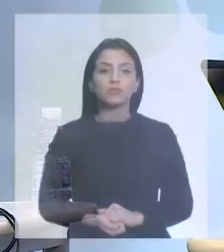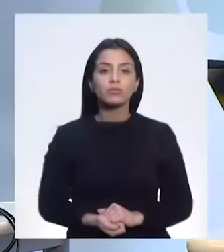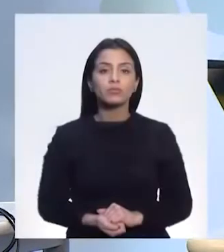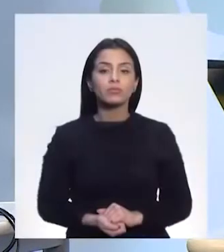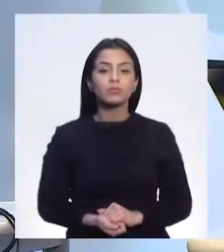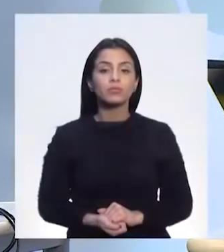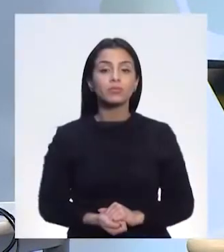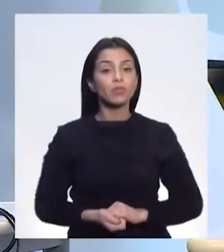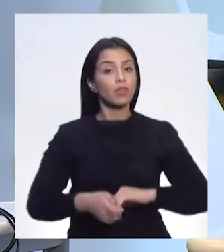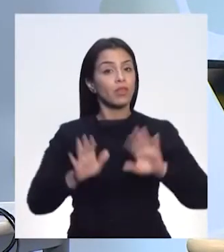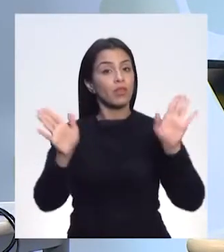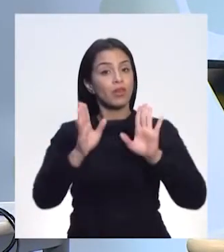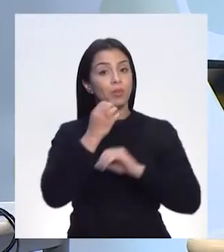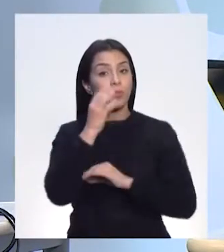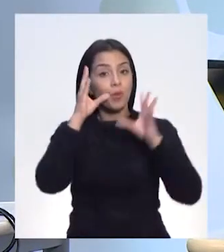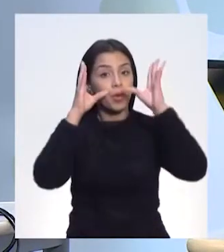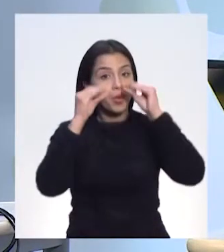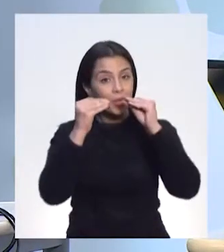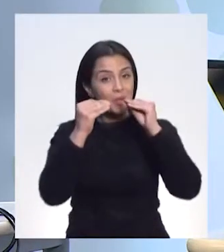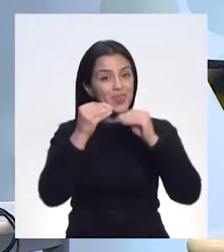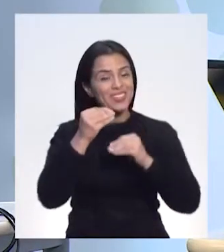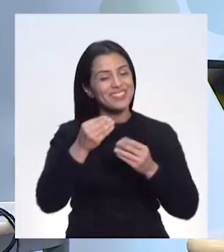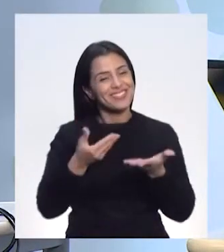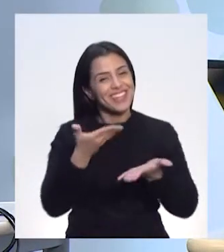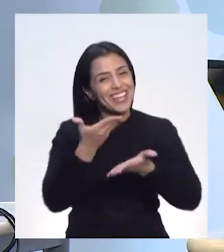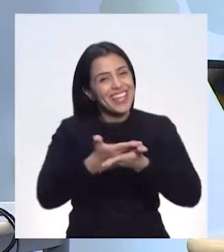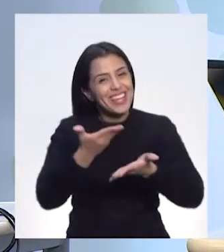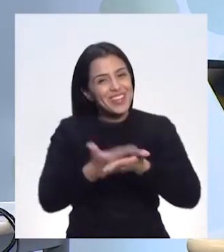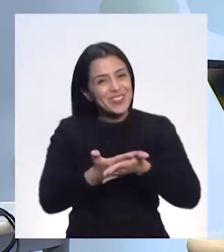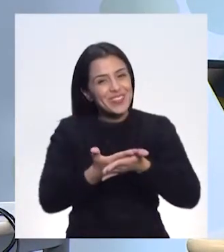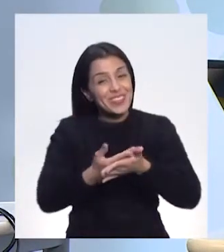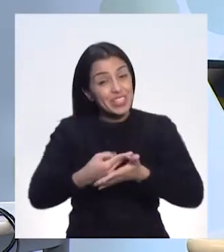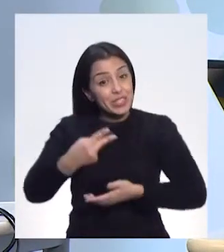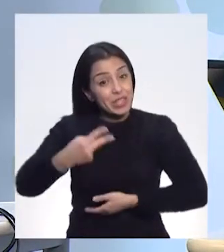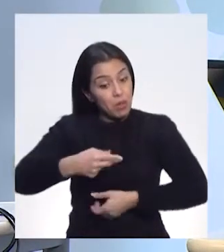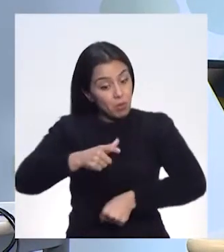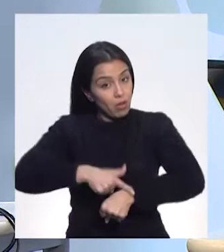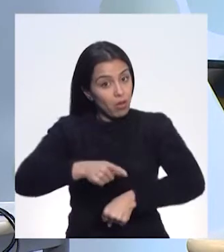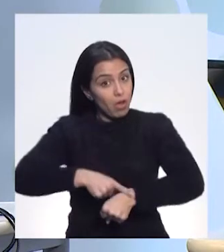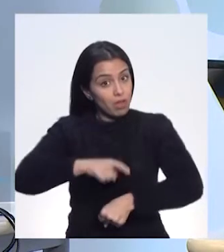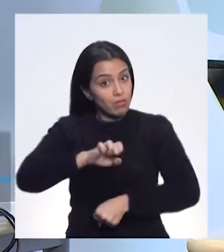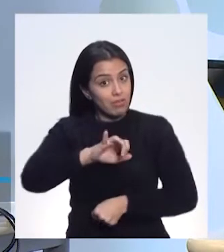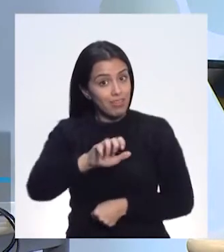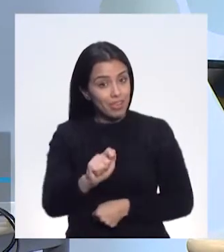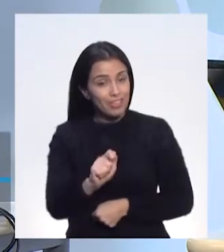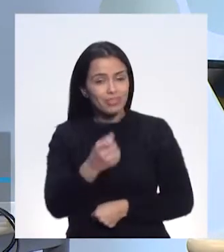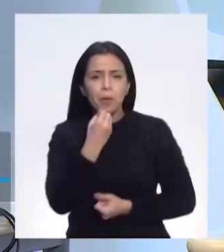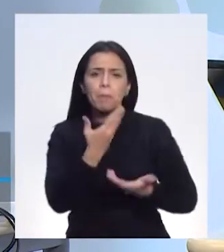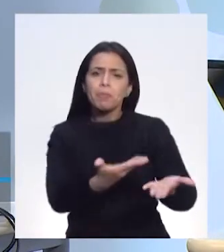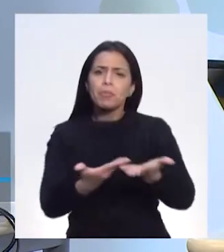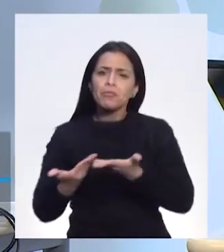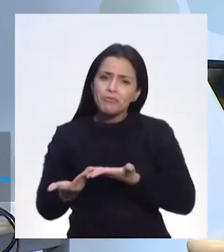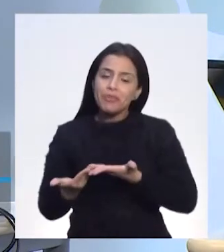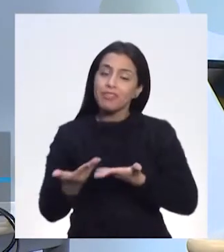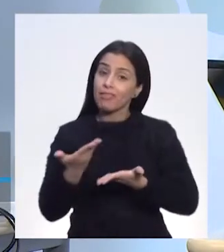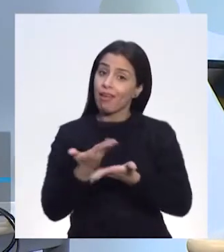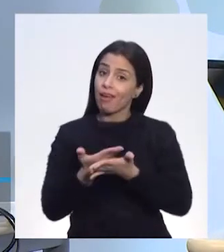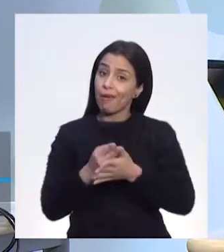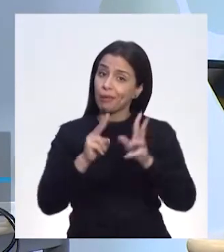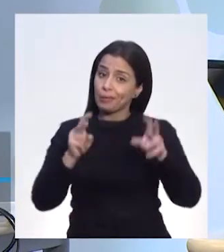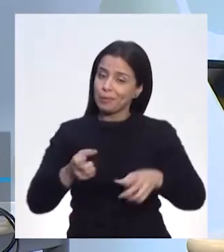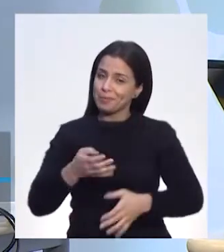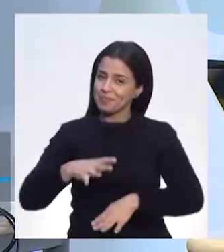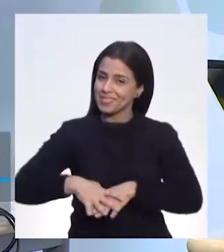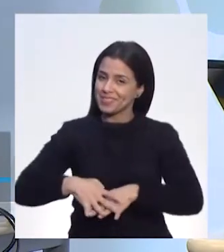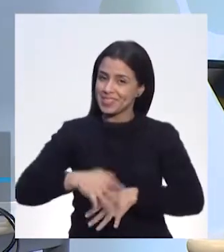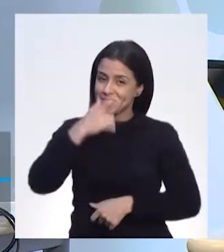Olá, boa noite, alunos do segundo termo da EJA. Sejam todos muito bem-vindos. A nossa aula é de matemática. Eu